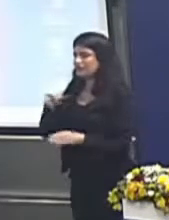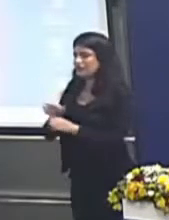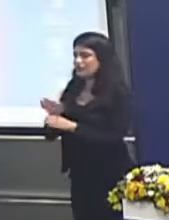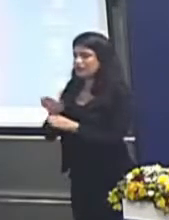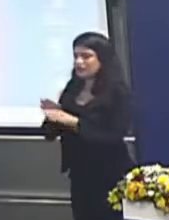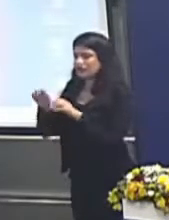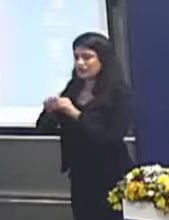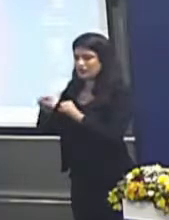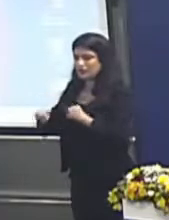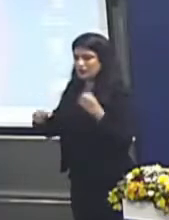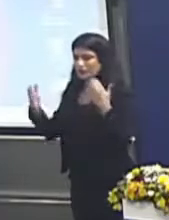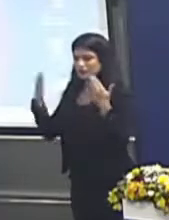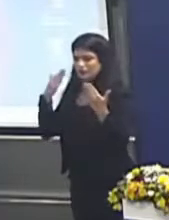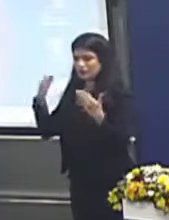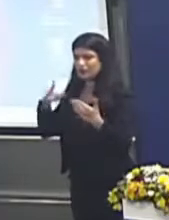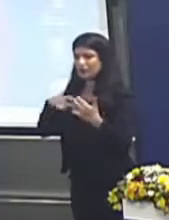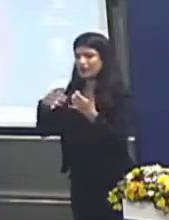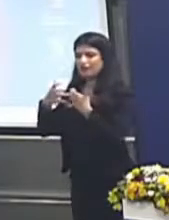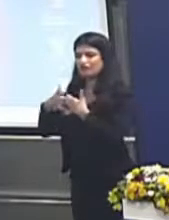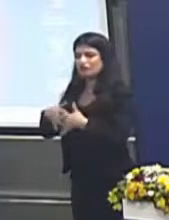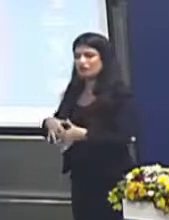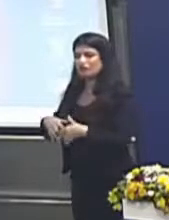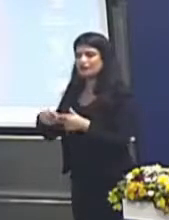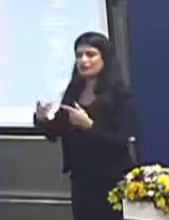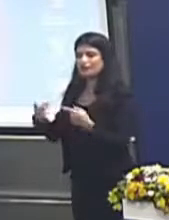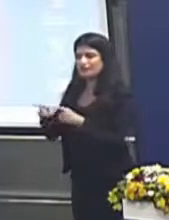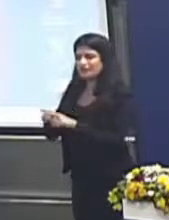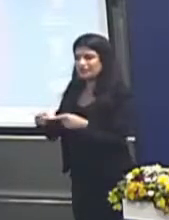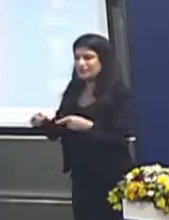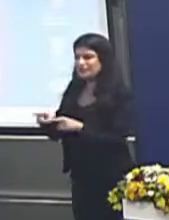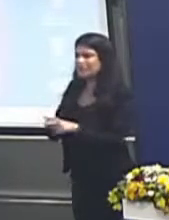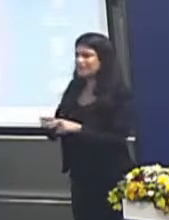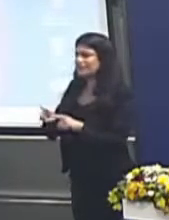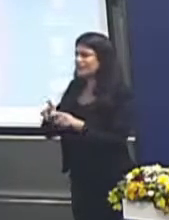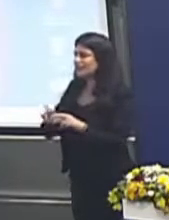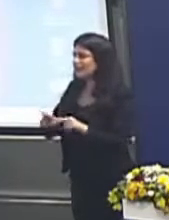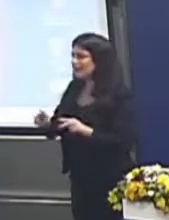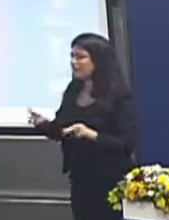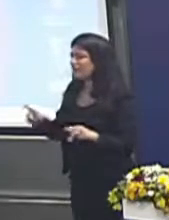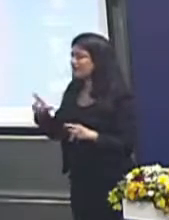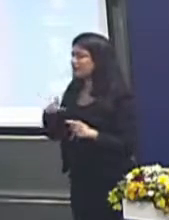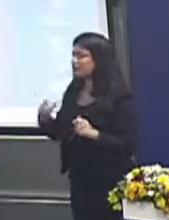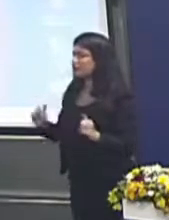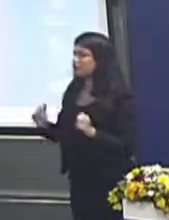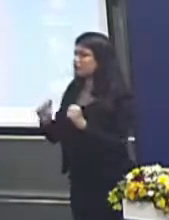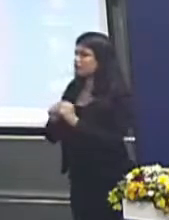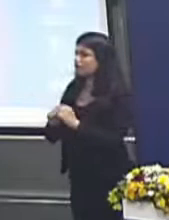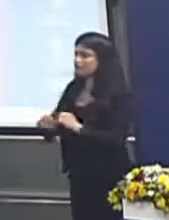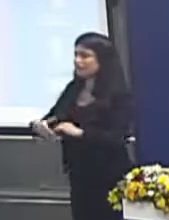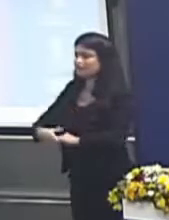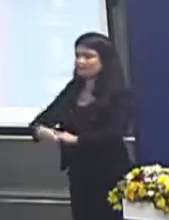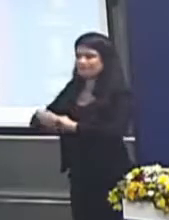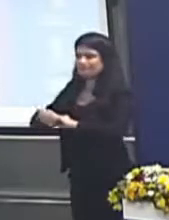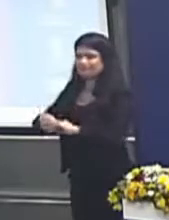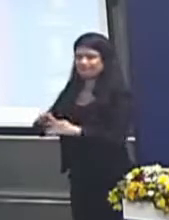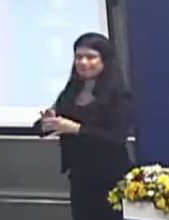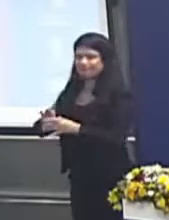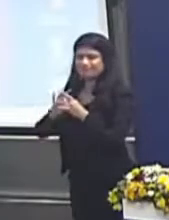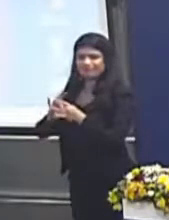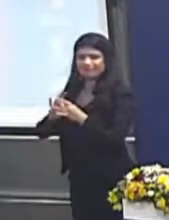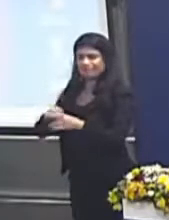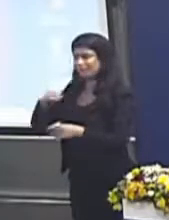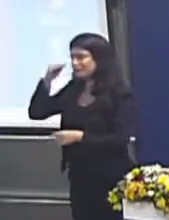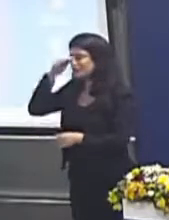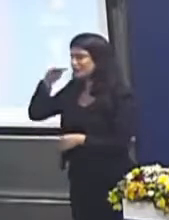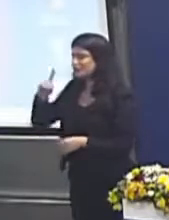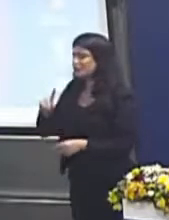também funciona com muitos parceiros, parceiras que dão as mãos, que não soltam as mãos nessa